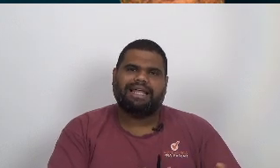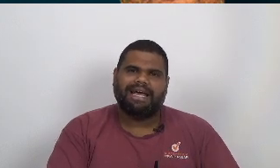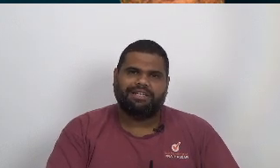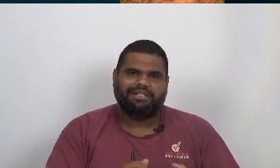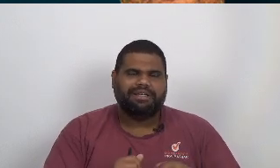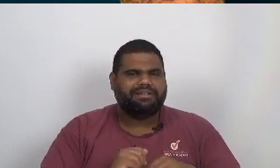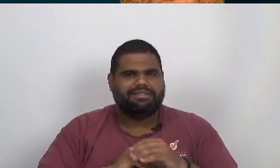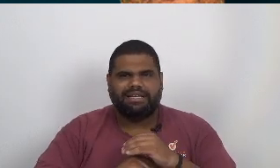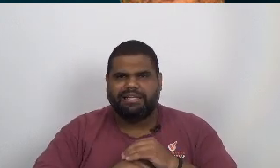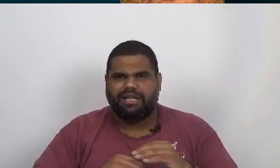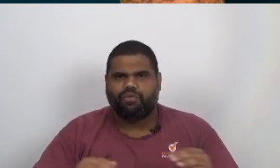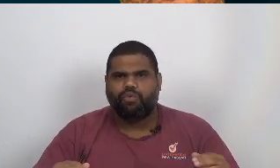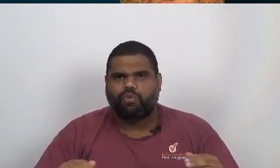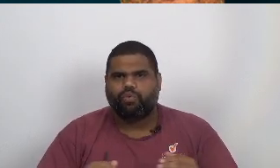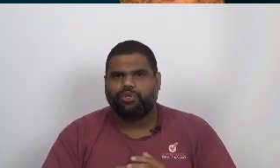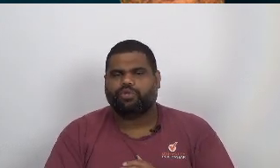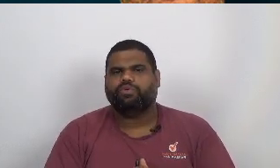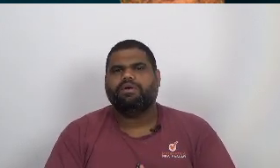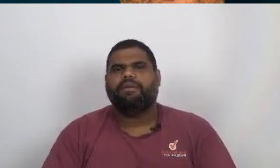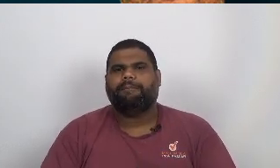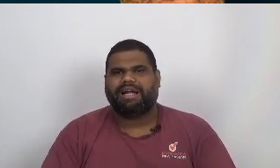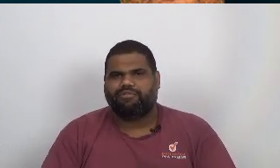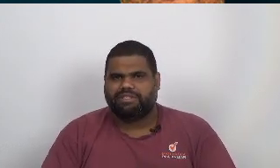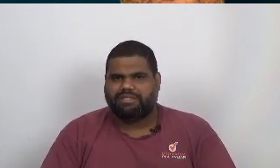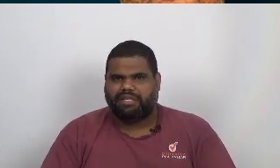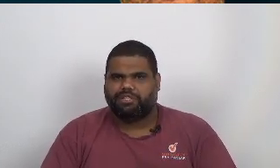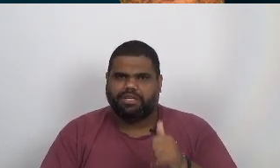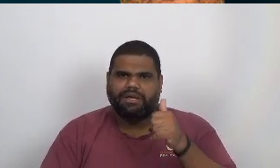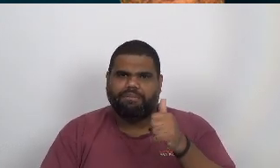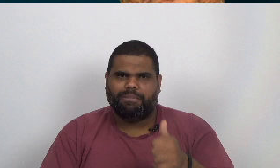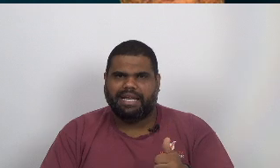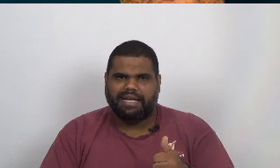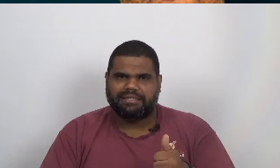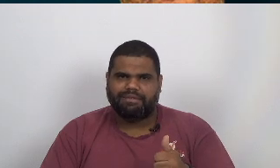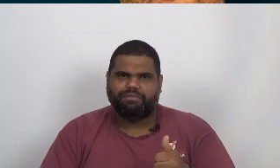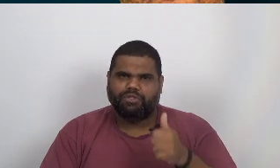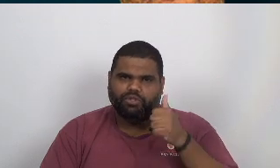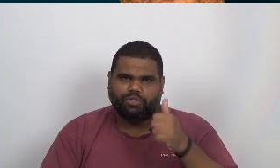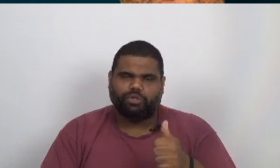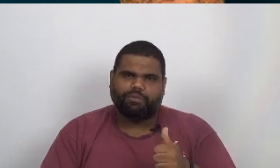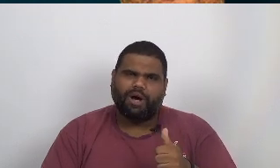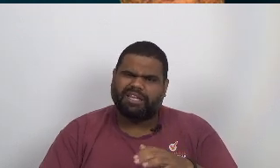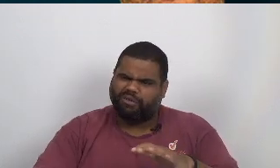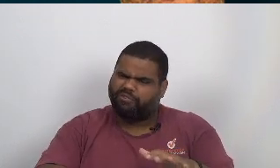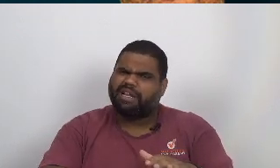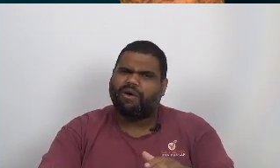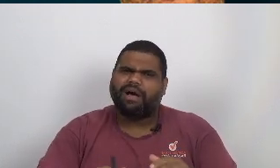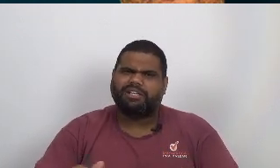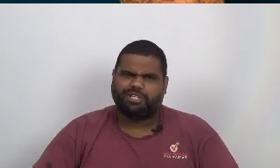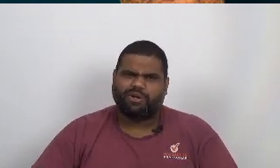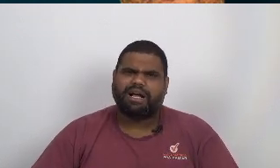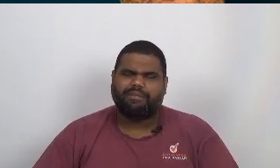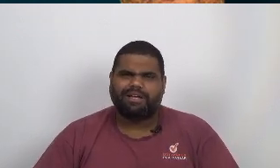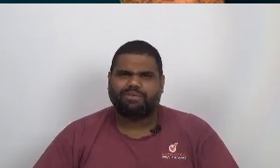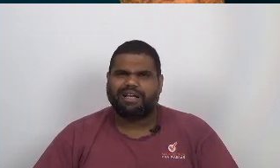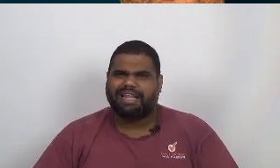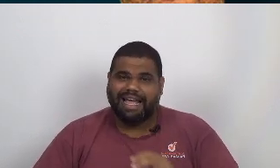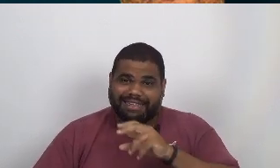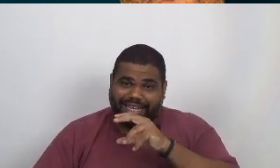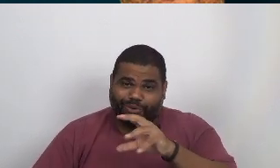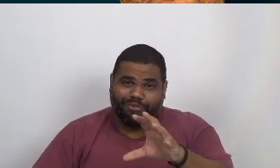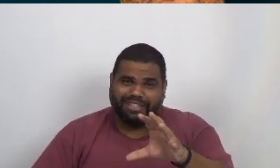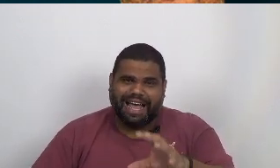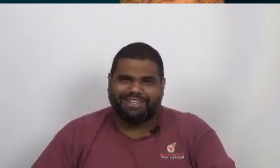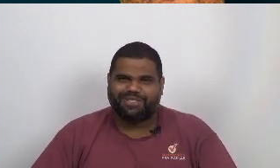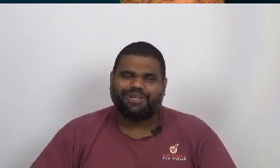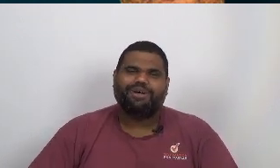as matérias sem nenhum custo para vocês. Beleza? Show de bola? No final, a gente troca mais uma ideia.